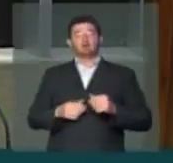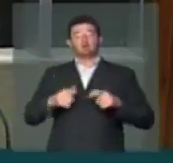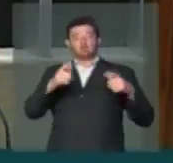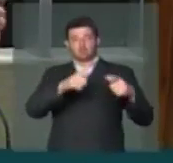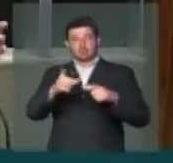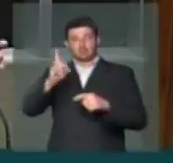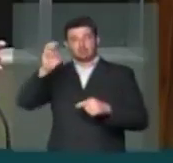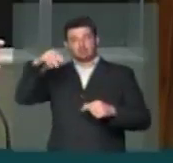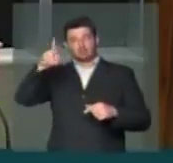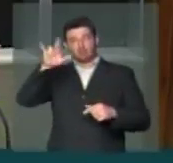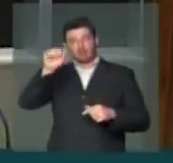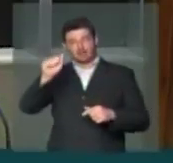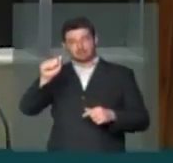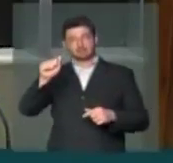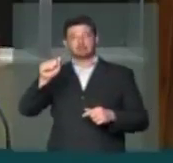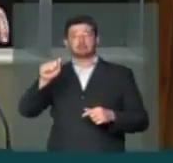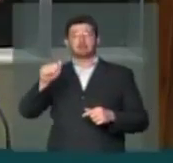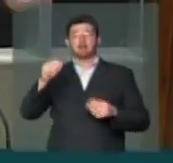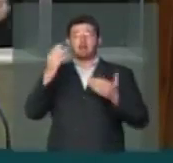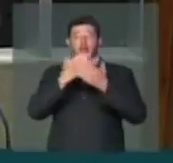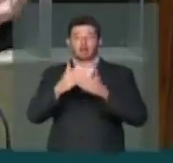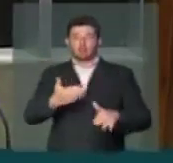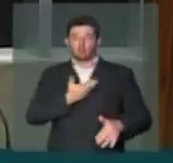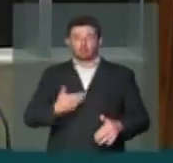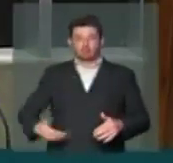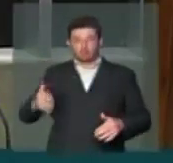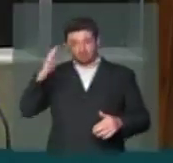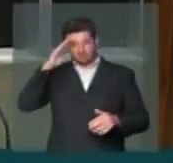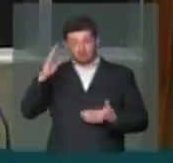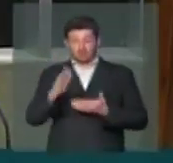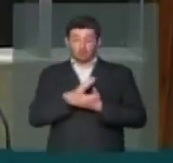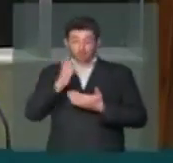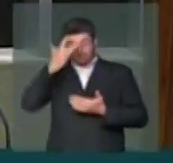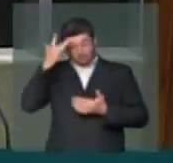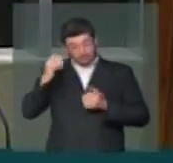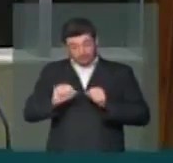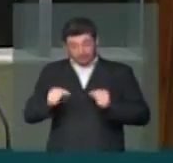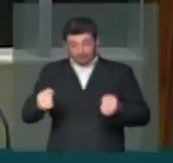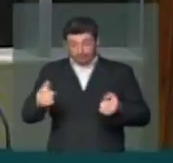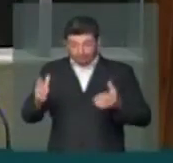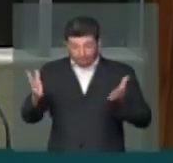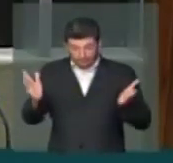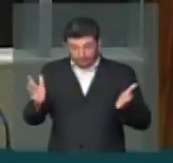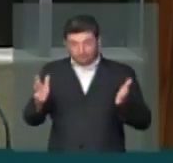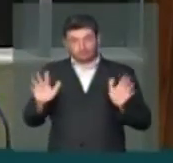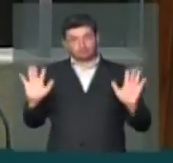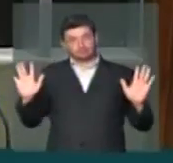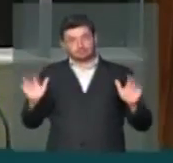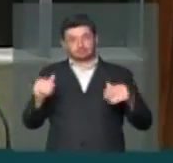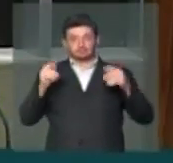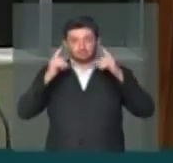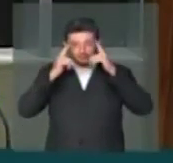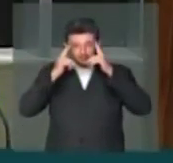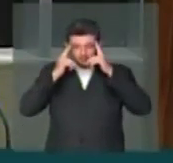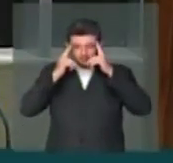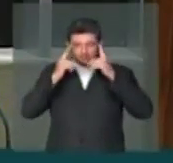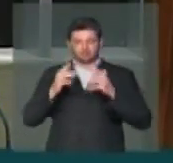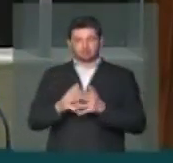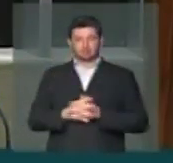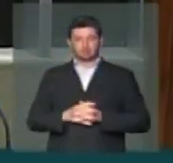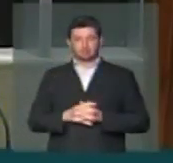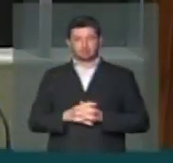democráticos, superada a ditadura, que pouquíssimos hoje em dia defendem, como recente pesquisa da Folha de São Paulo